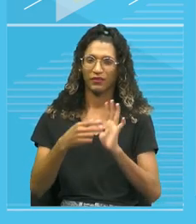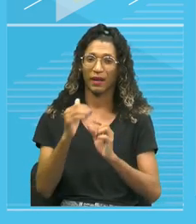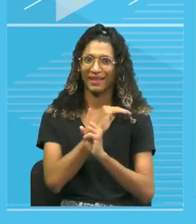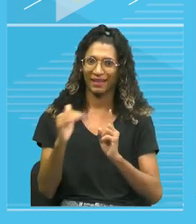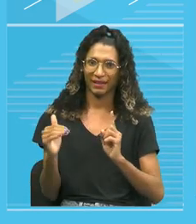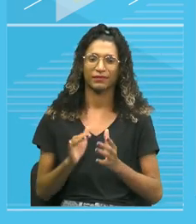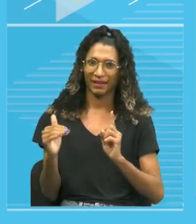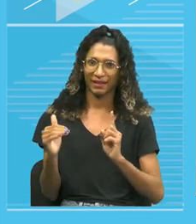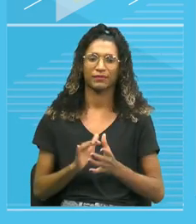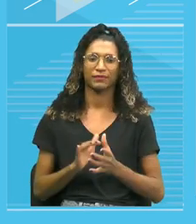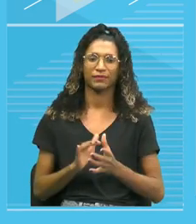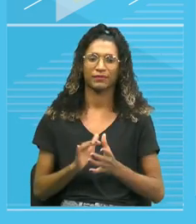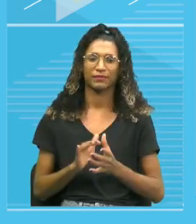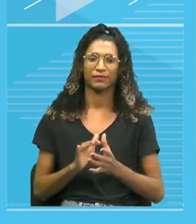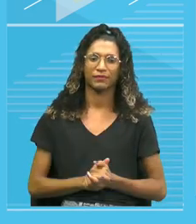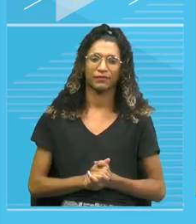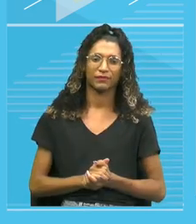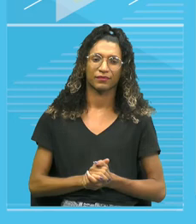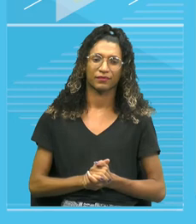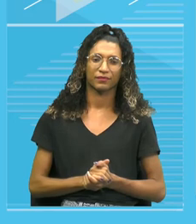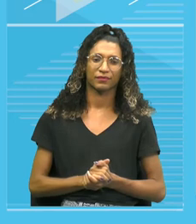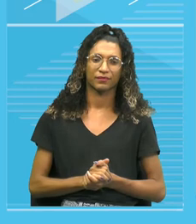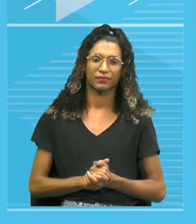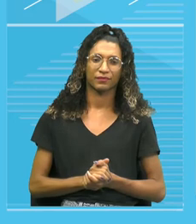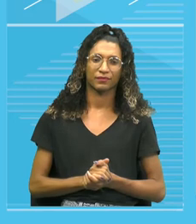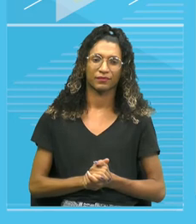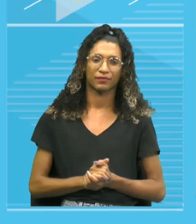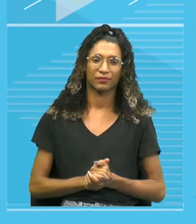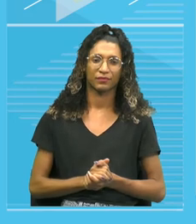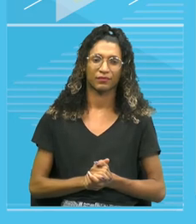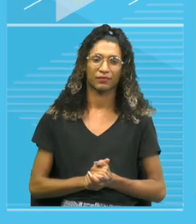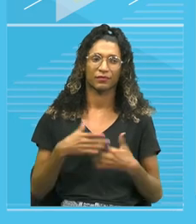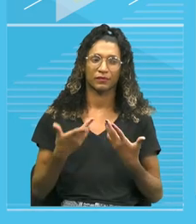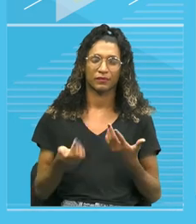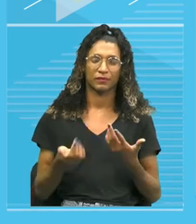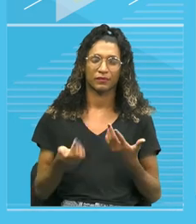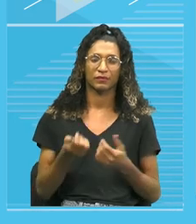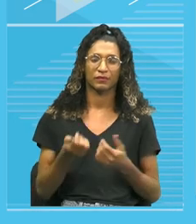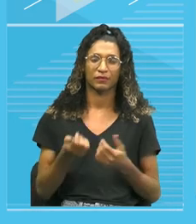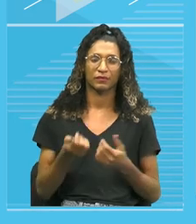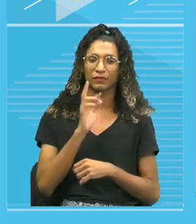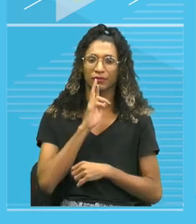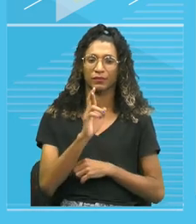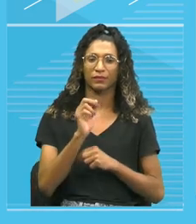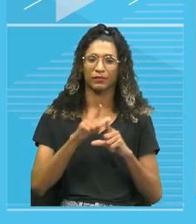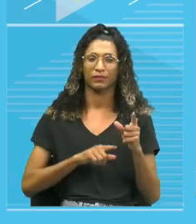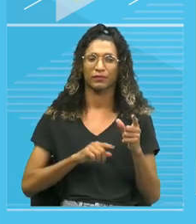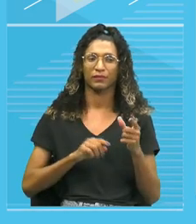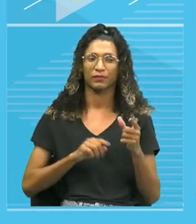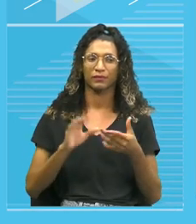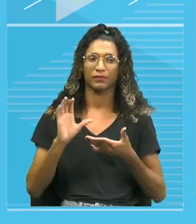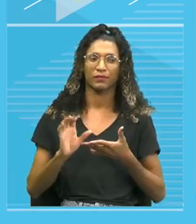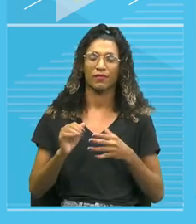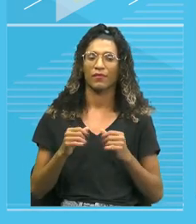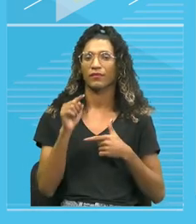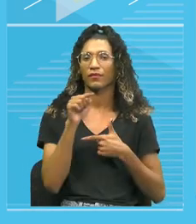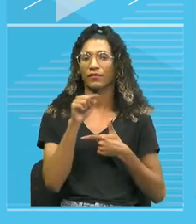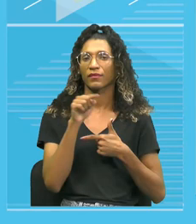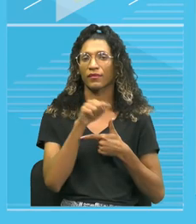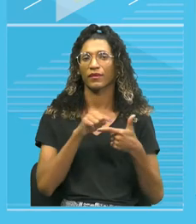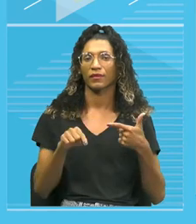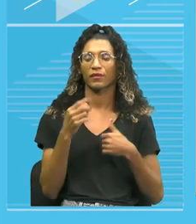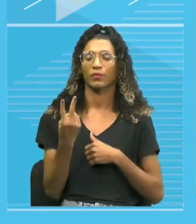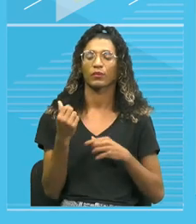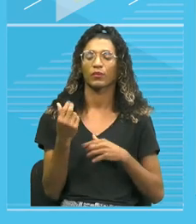63,2 que loja aulas então a resposta é a letra c Por que que Eu dividi por dois